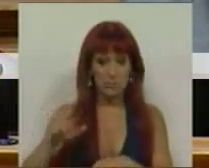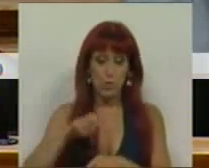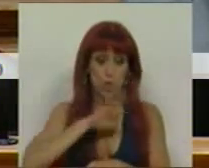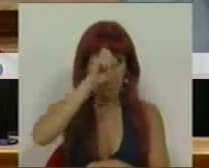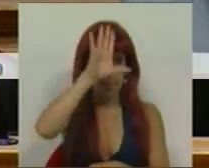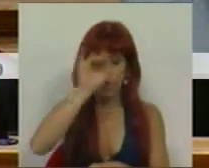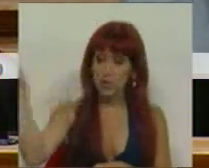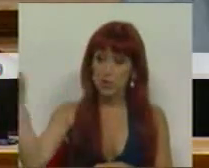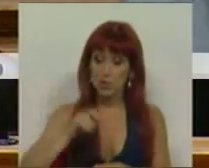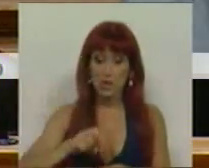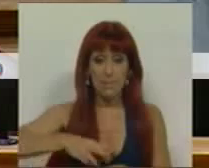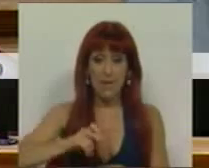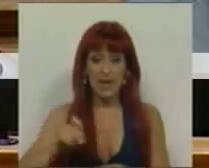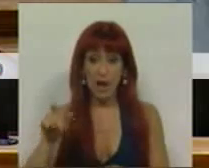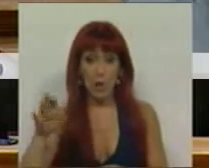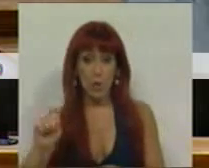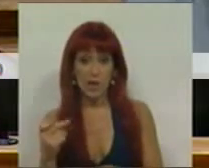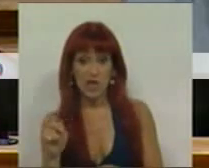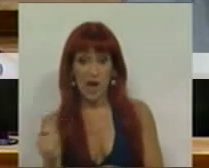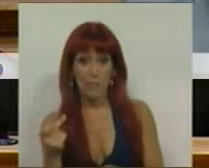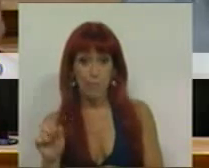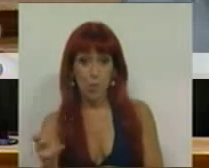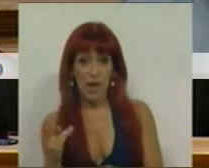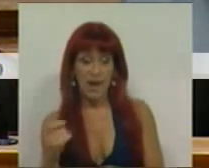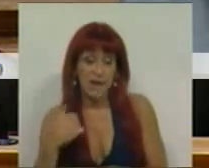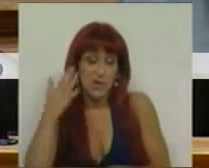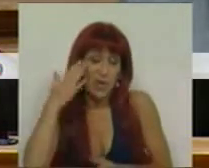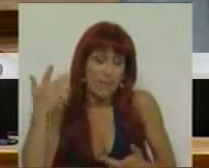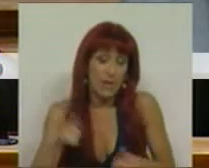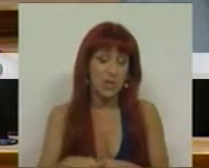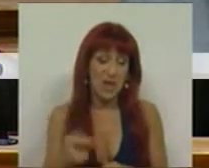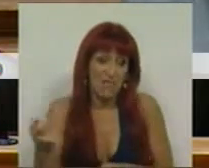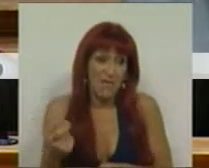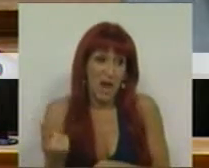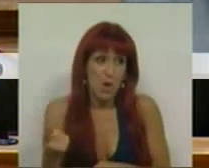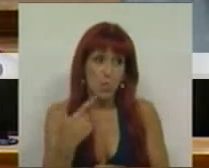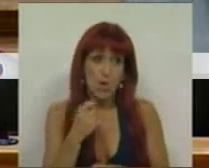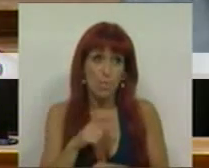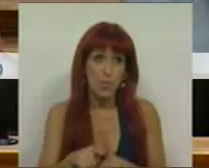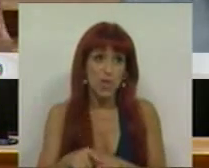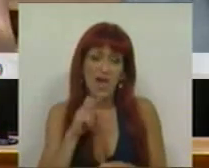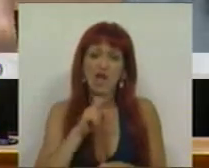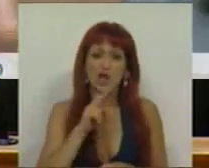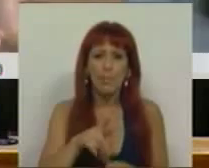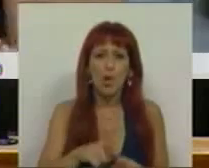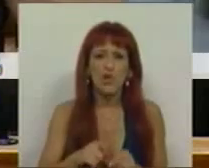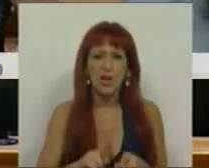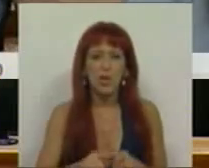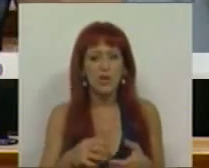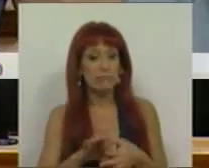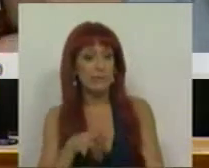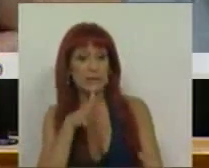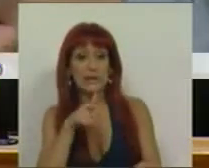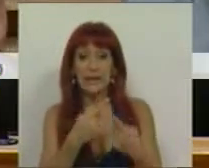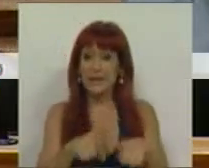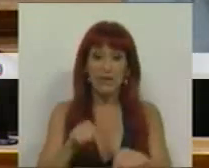Sr. Primeiro-Ministro, Maria Luísa Albuquerque, entendemos que, enfim, havia uma fragilidade que não poderia, enfim, ser exposta ao contraditório